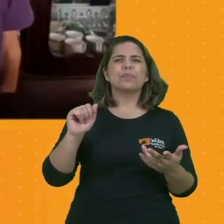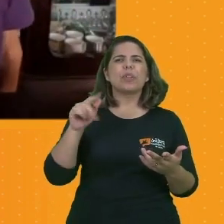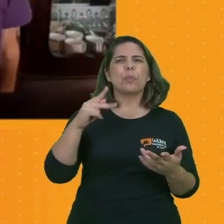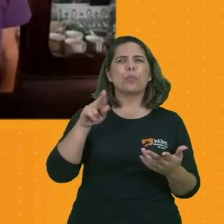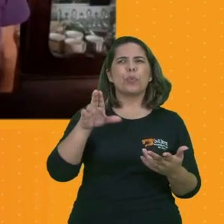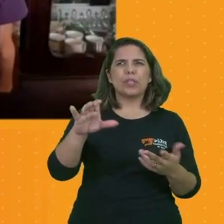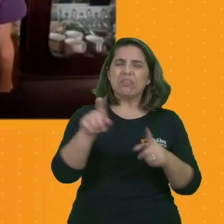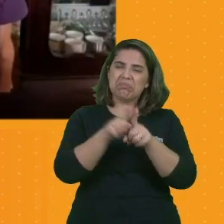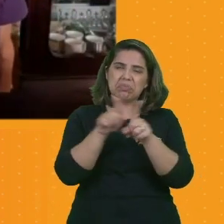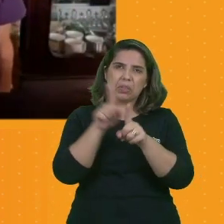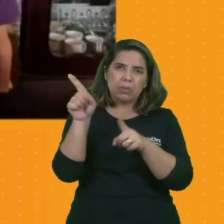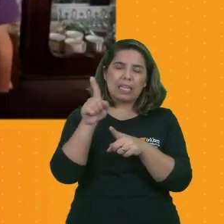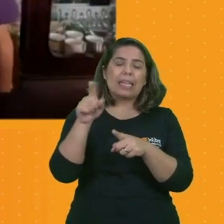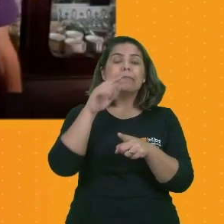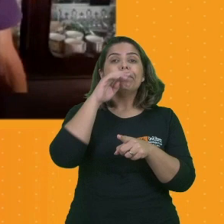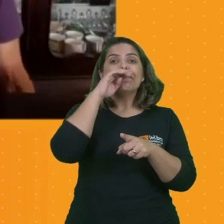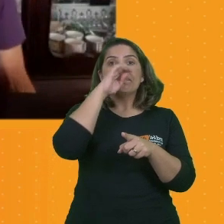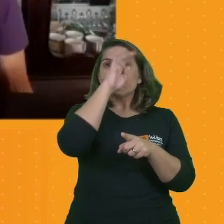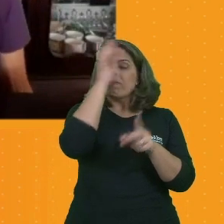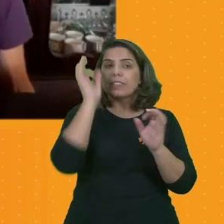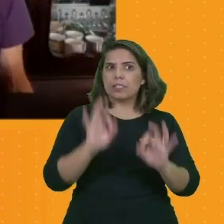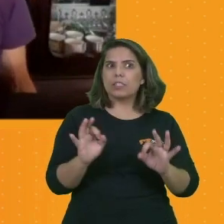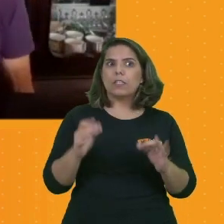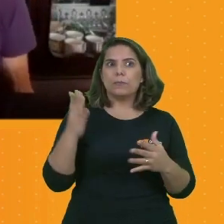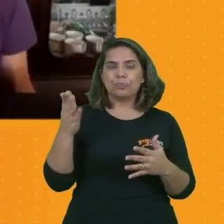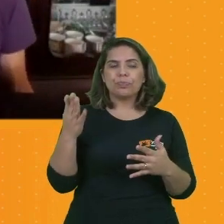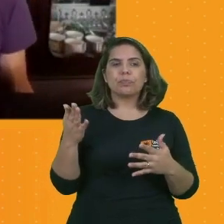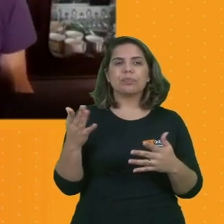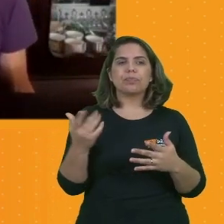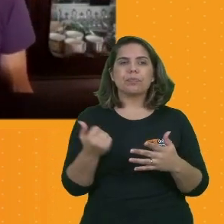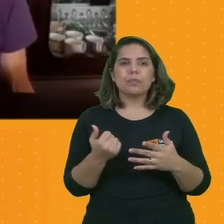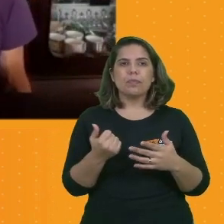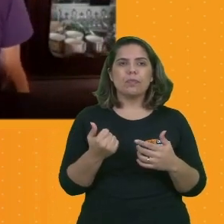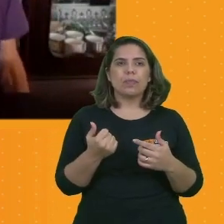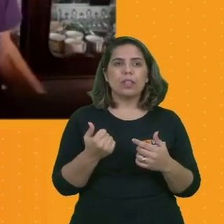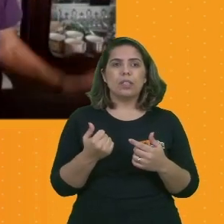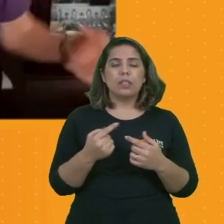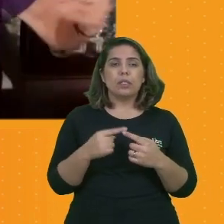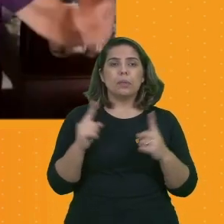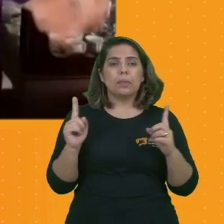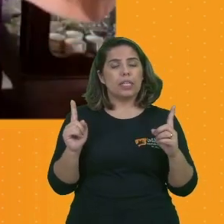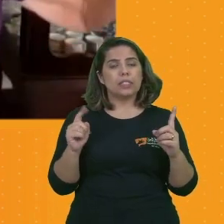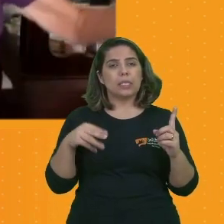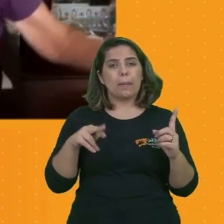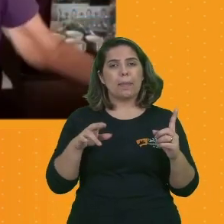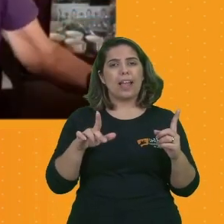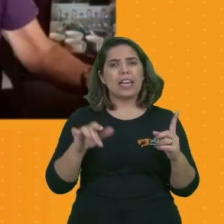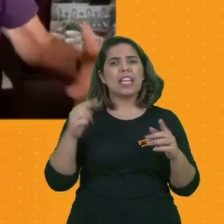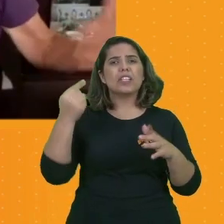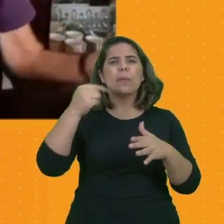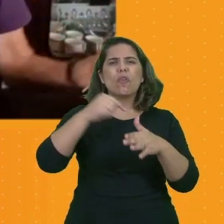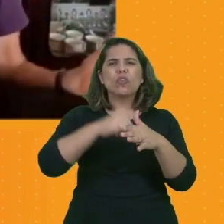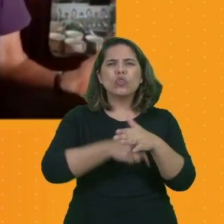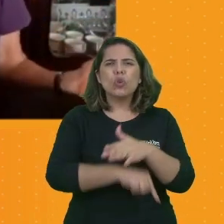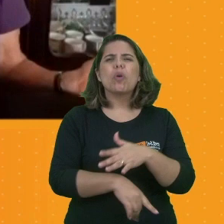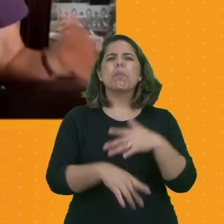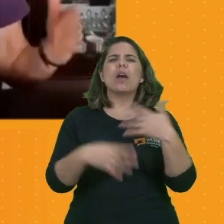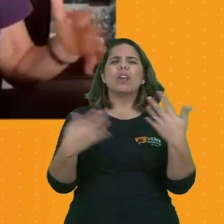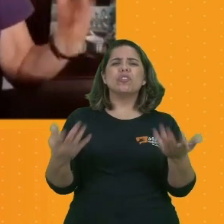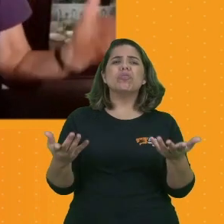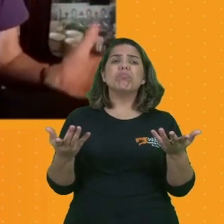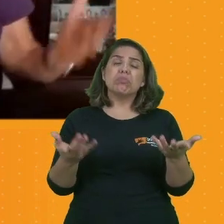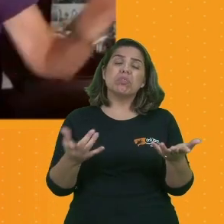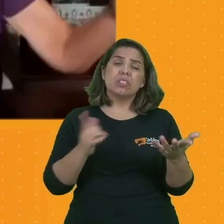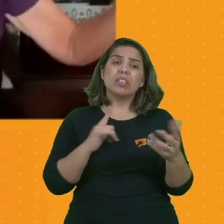também foi admitida aprofundou mais Estendeu